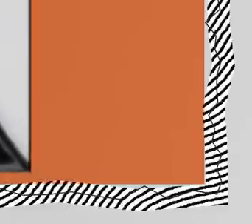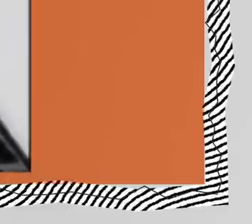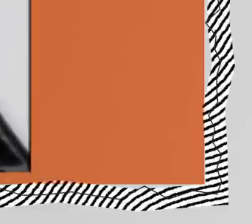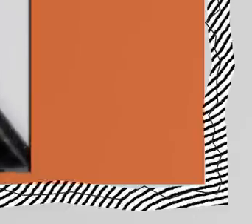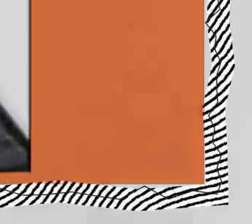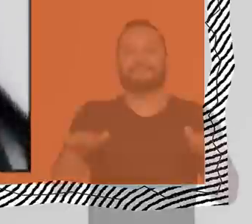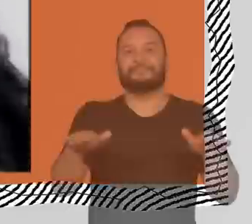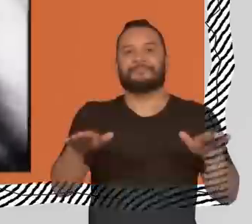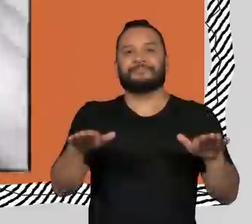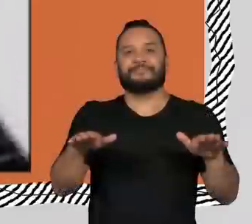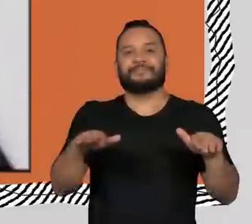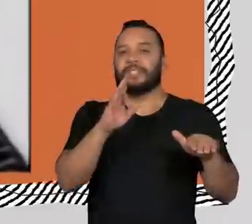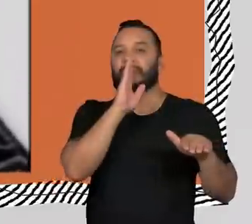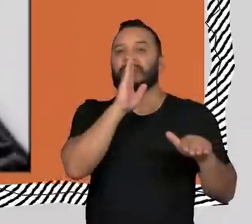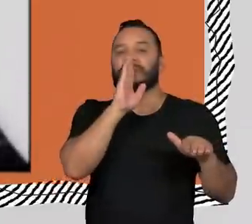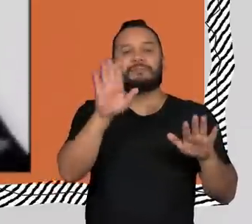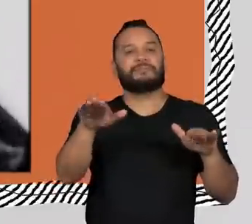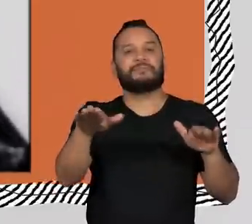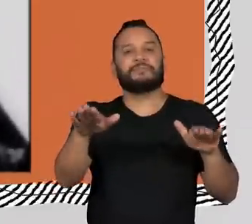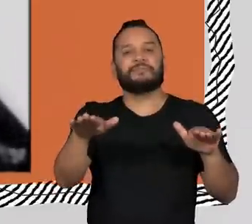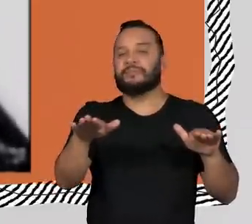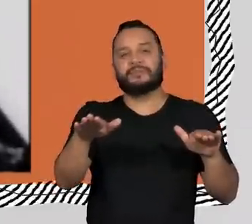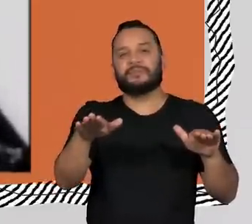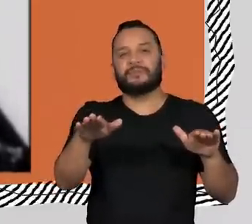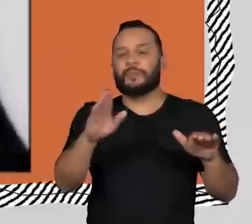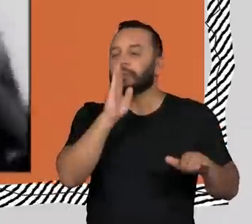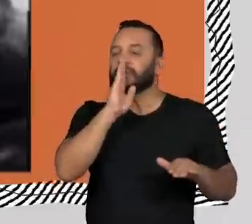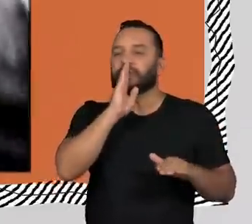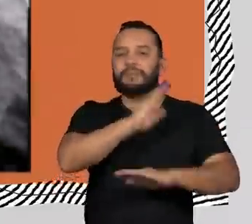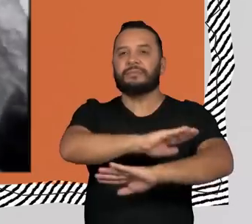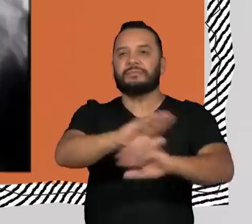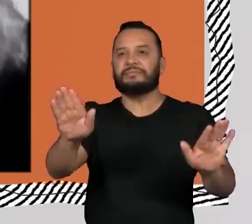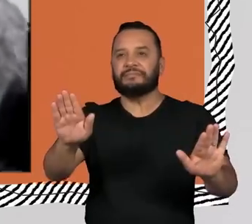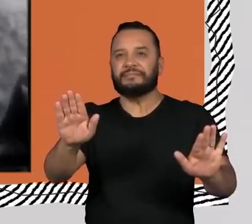eu não quero ouvir mais nem um piu